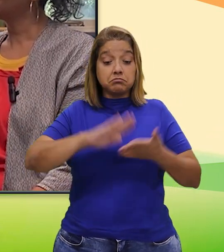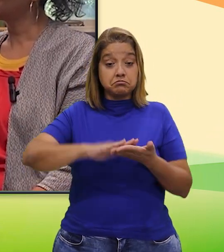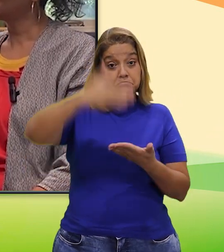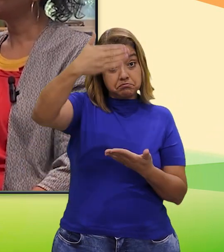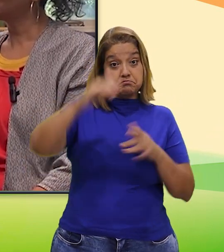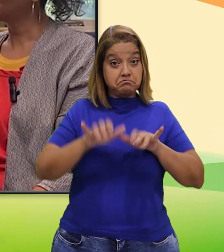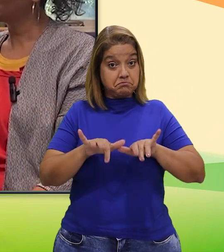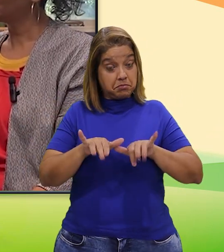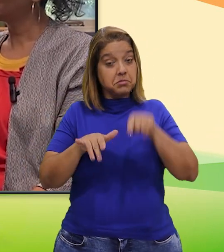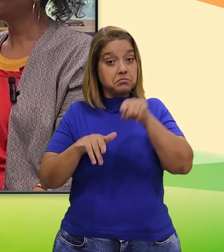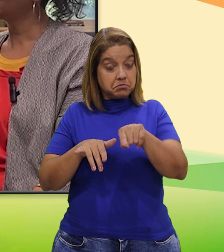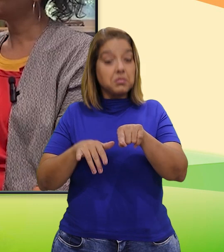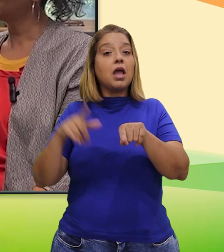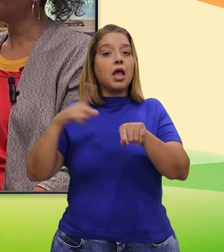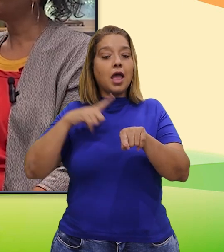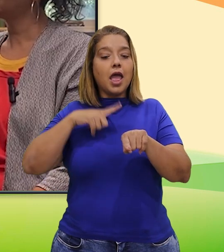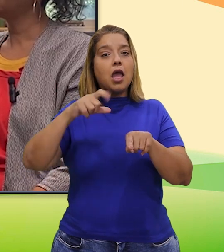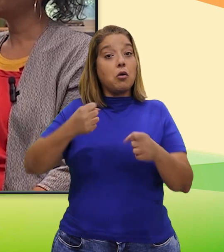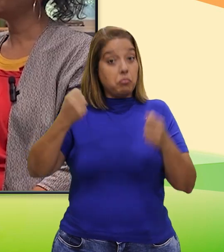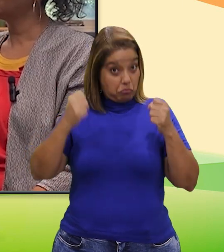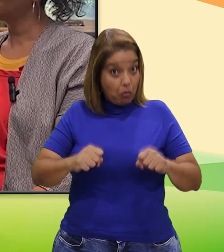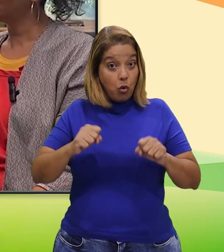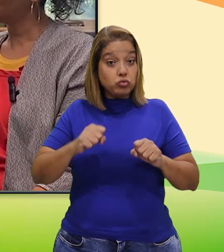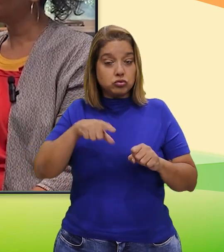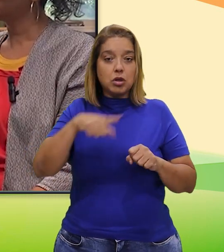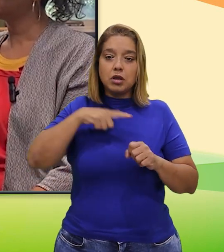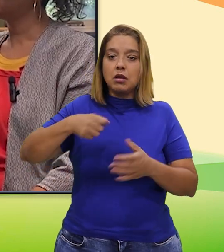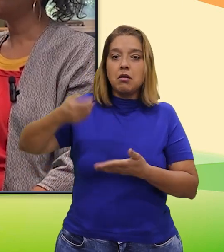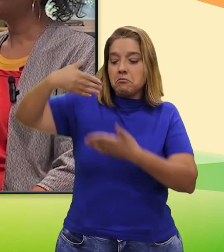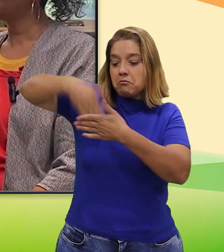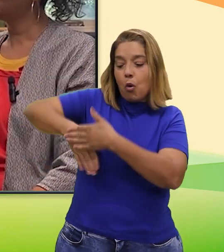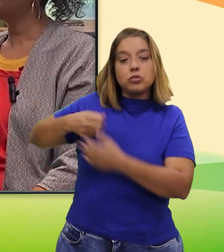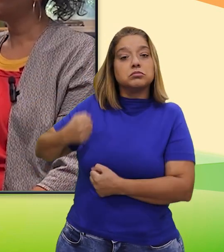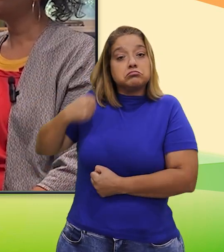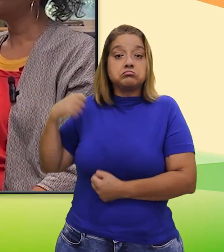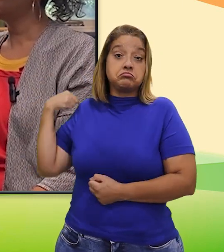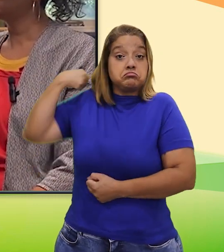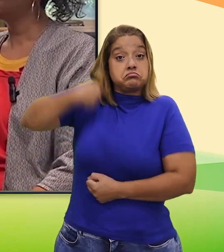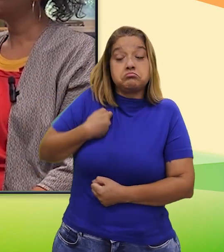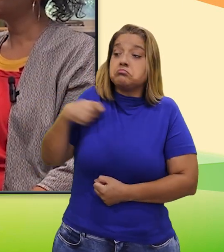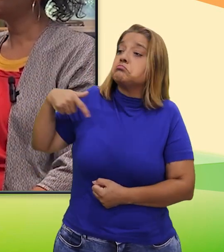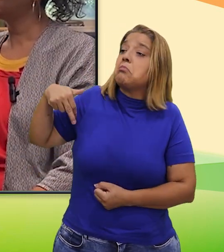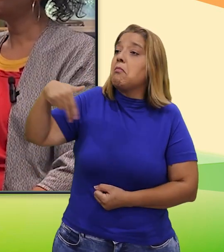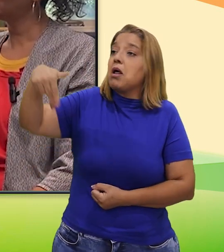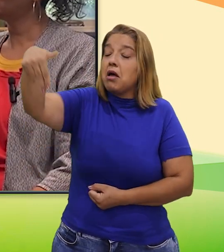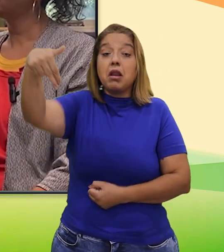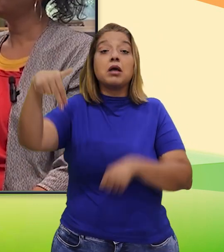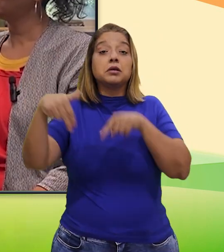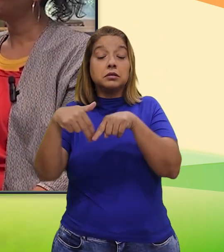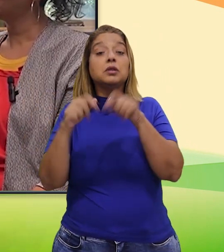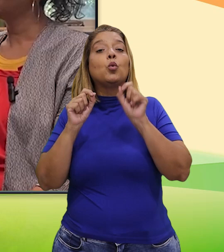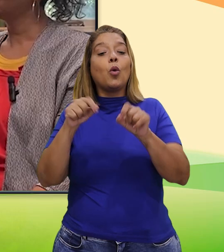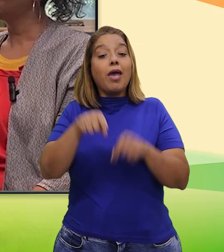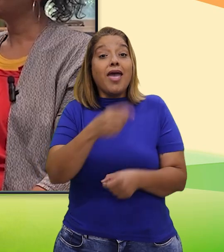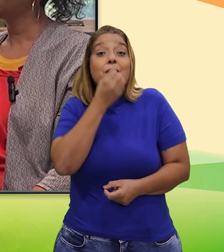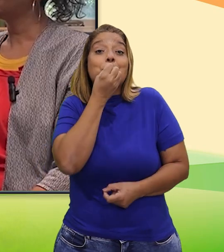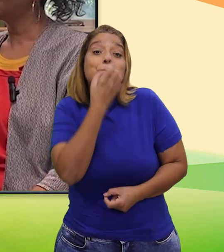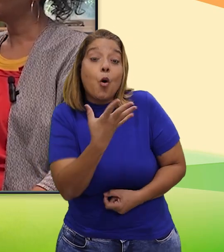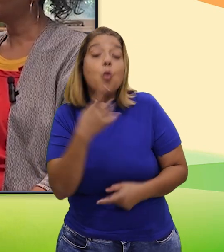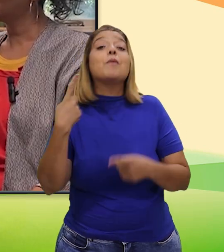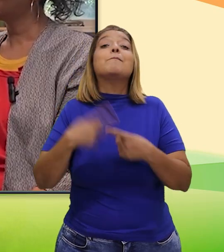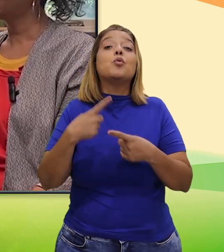da minha mesa, eu tenho um laptop que é para carregar, ele é para ser transportado e ele